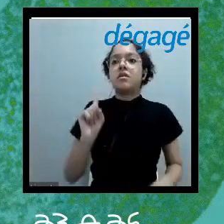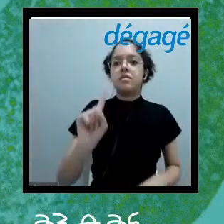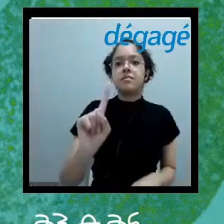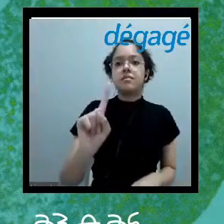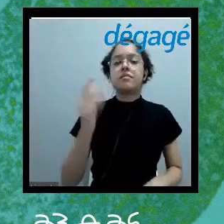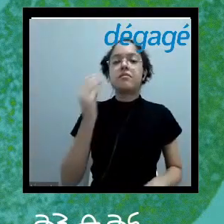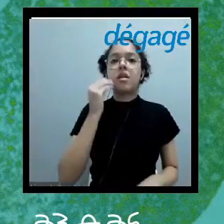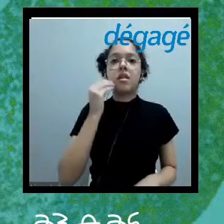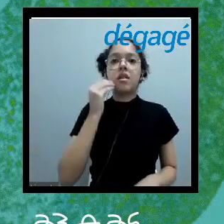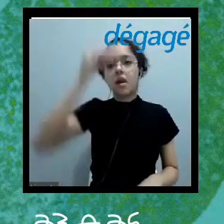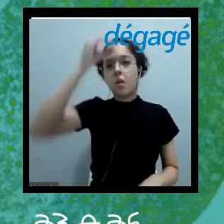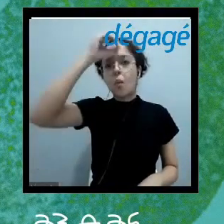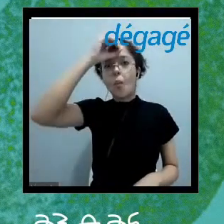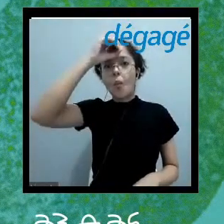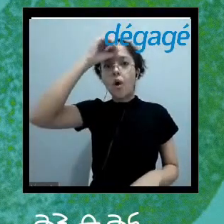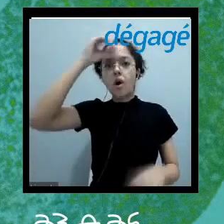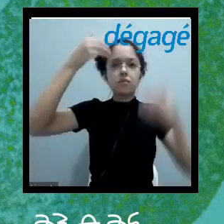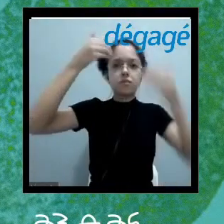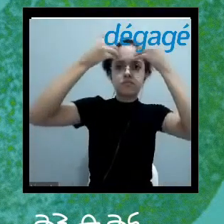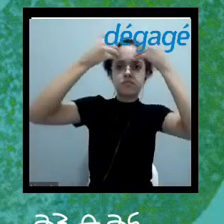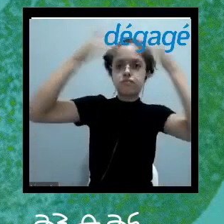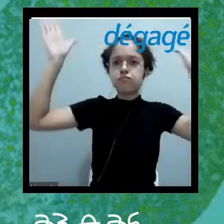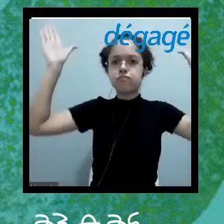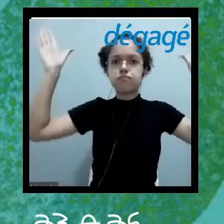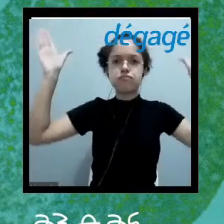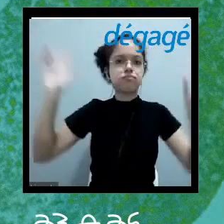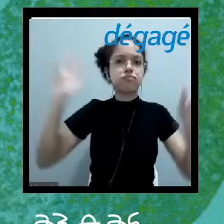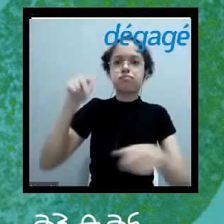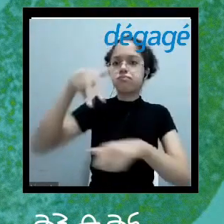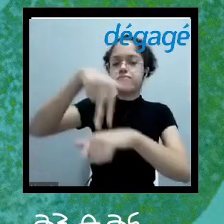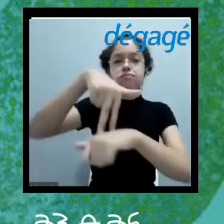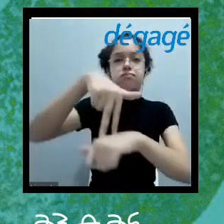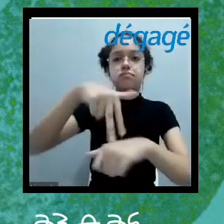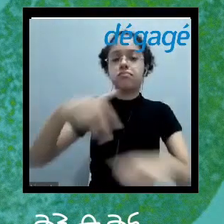né? Viver é estar em risco o tempo todo, né?